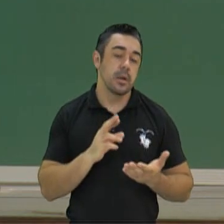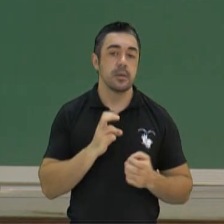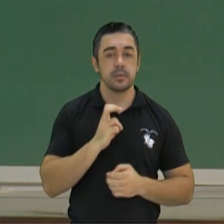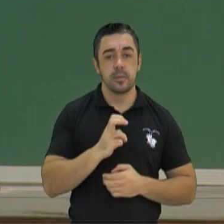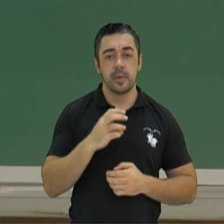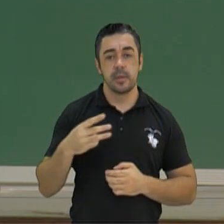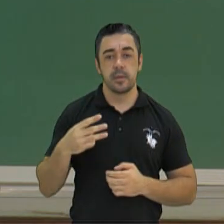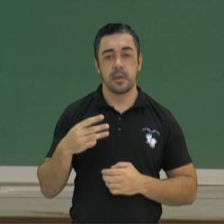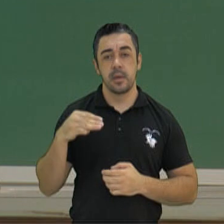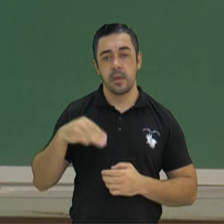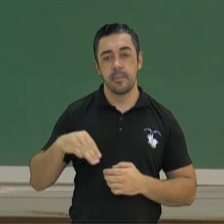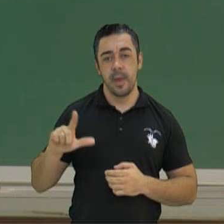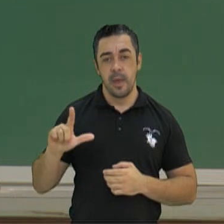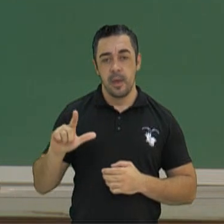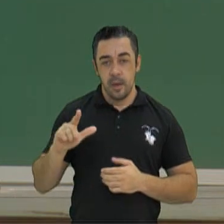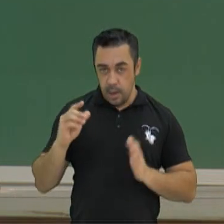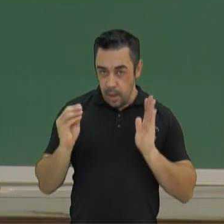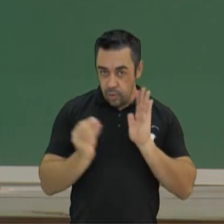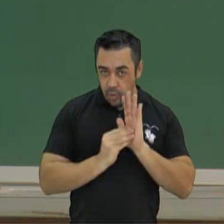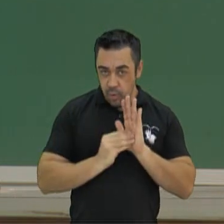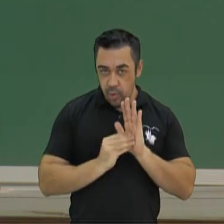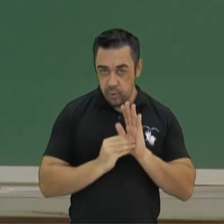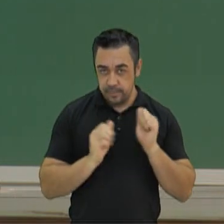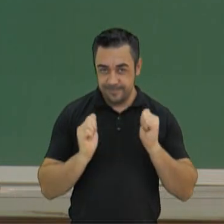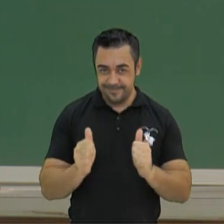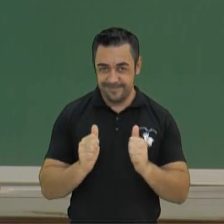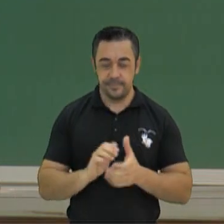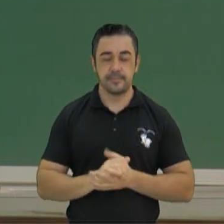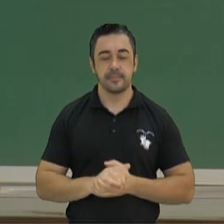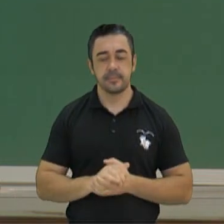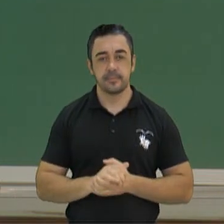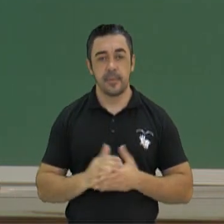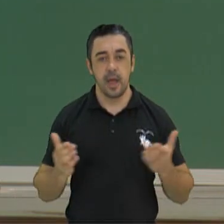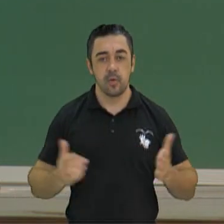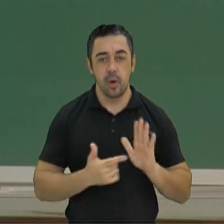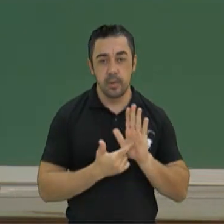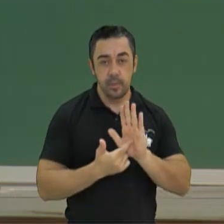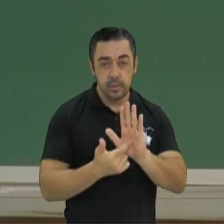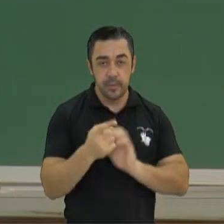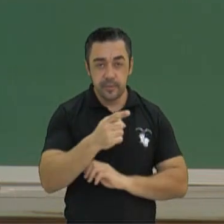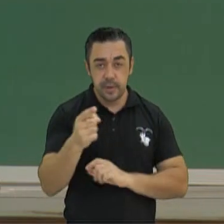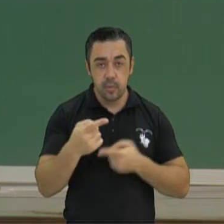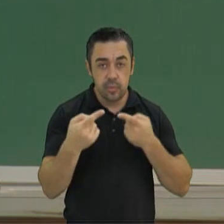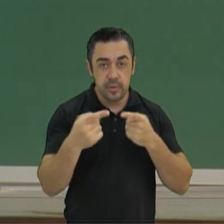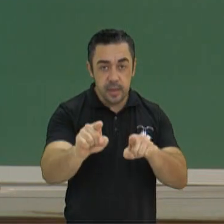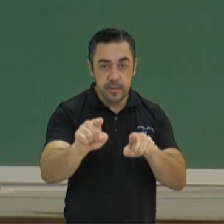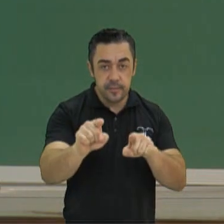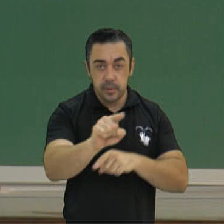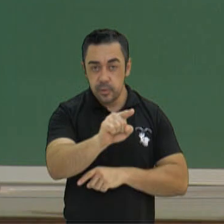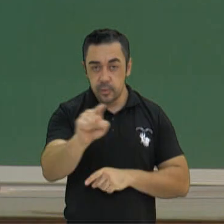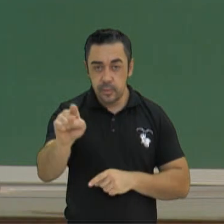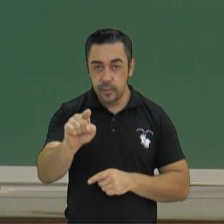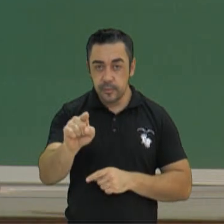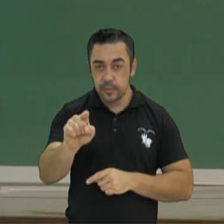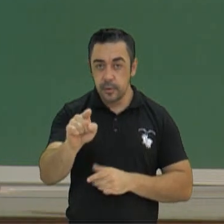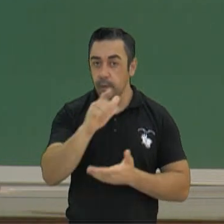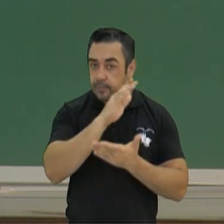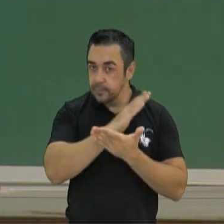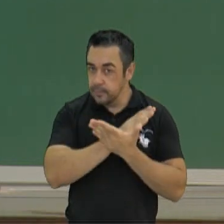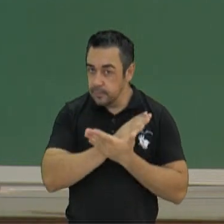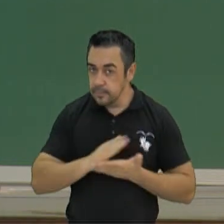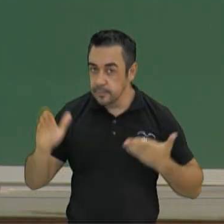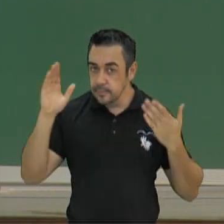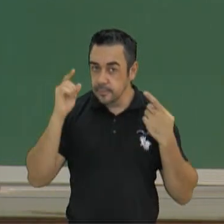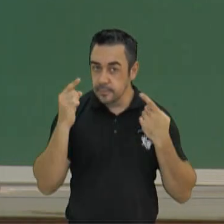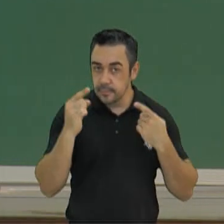53 mililitros, tá? Anotem aí, tá, pessoal? Então, agora eu trouxe um desafio para vocês. Olha, a professora já começou com o